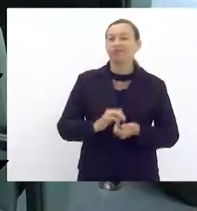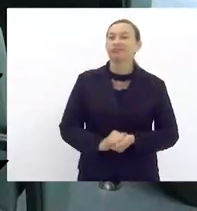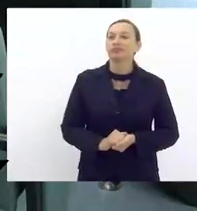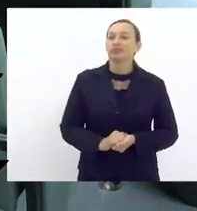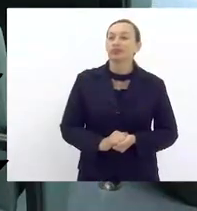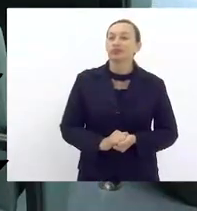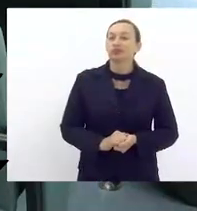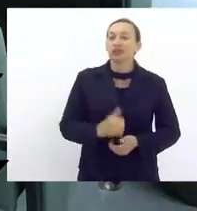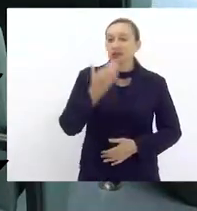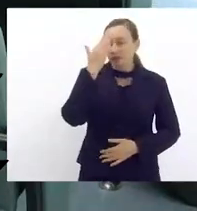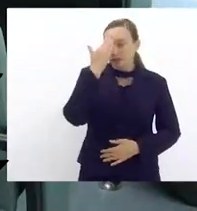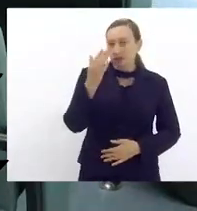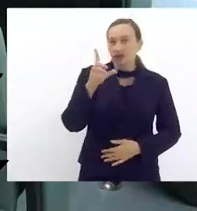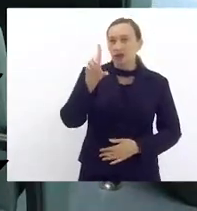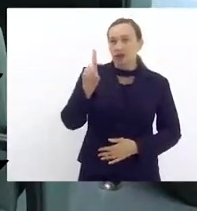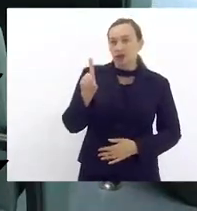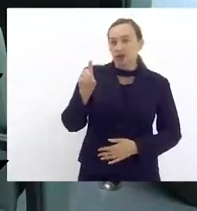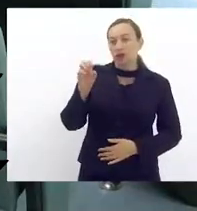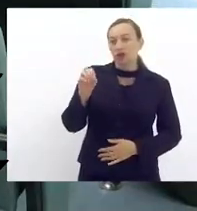obrigado